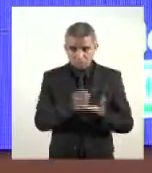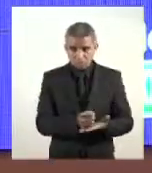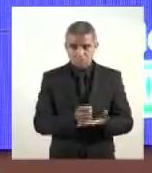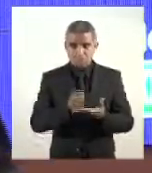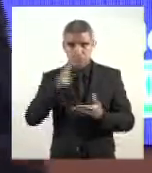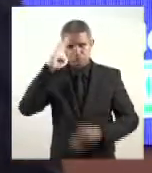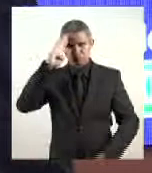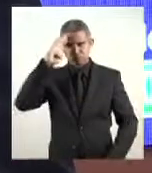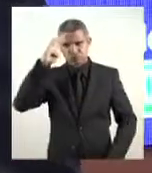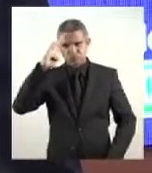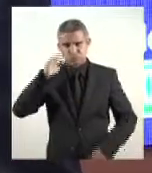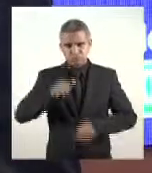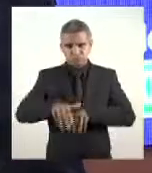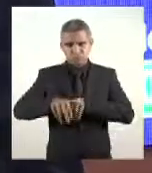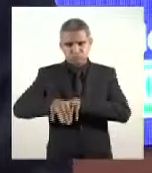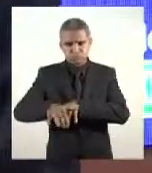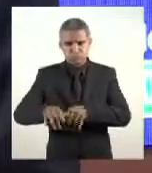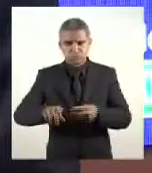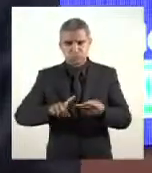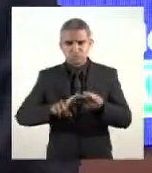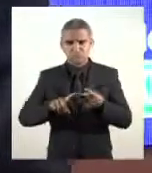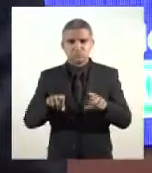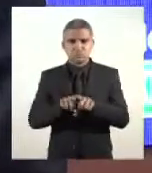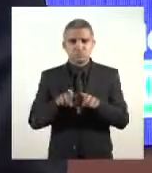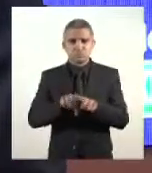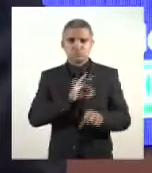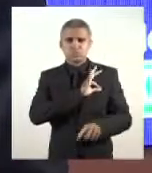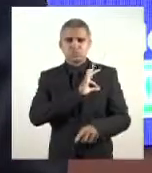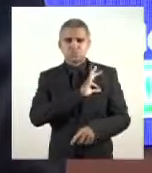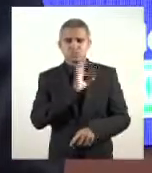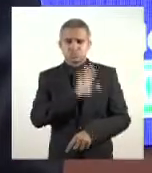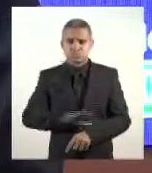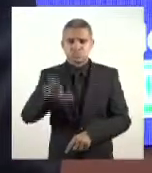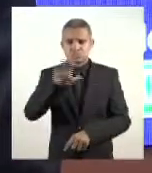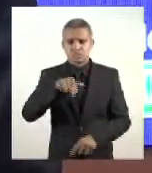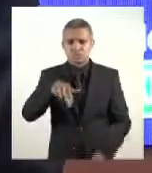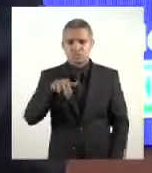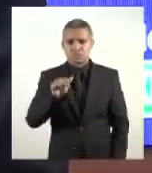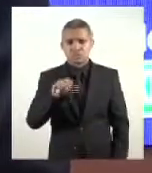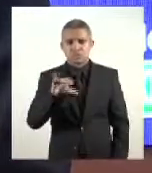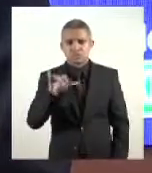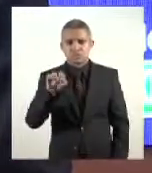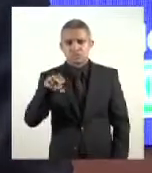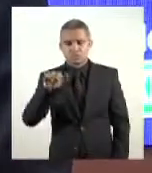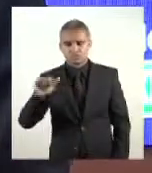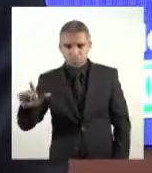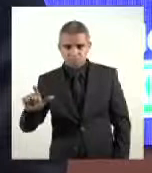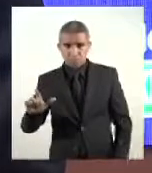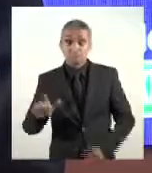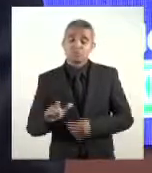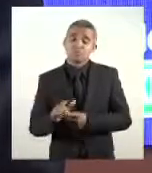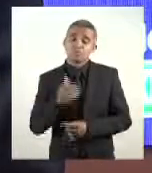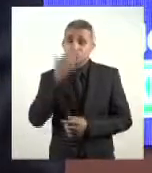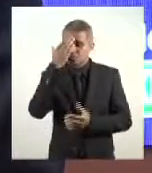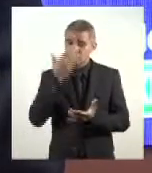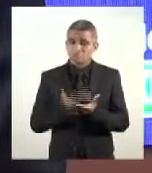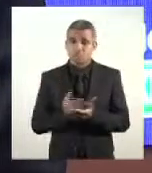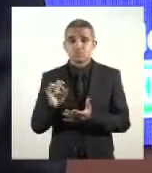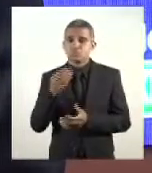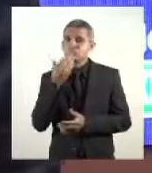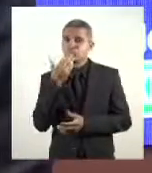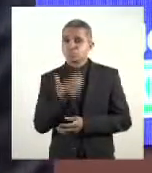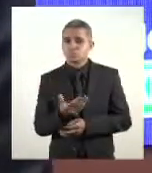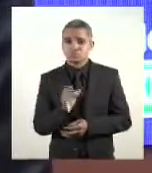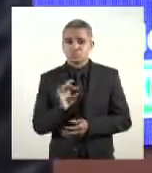ou da Força Nacional, tenho certeza que um pedido resolveria sem a necessidade de intervenção. O que falo em relação à intervenção, e aí